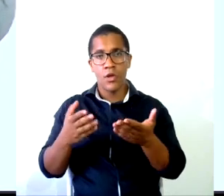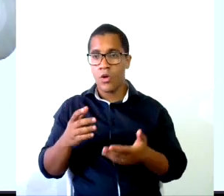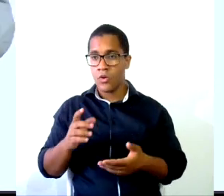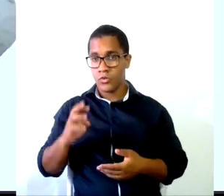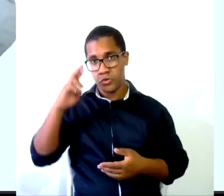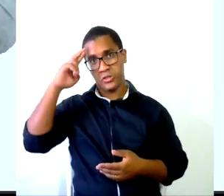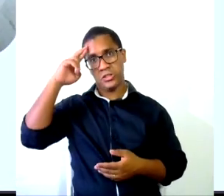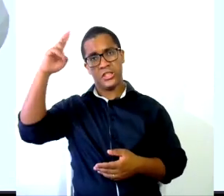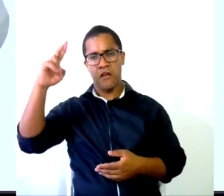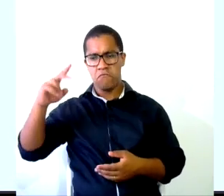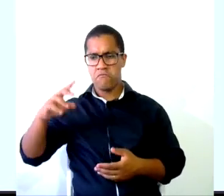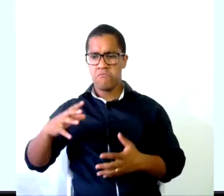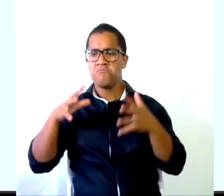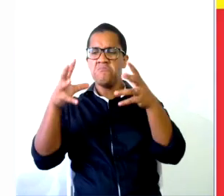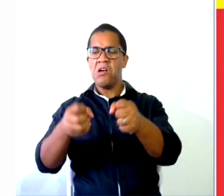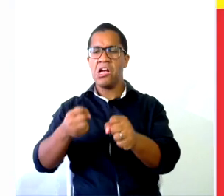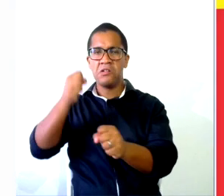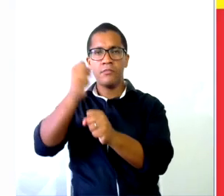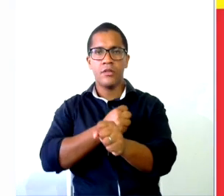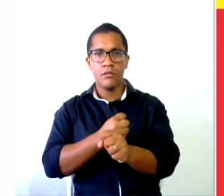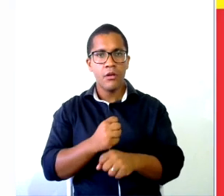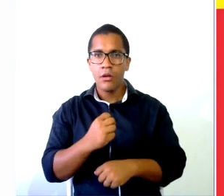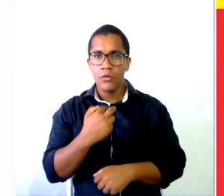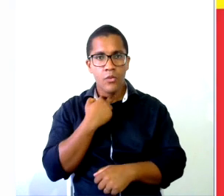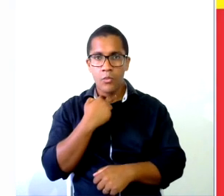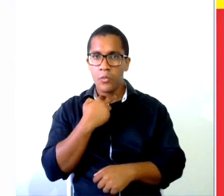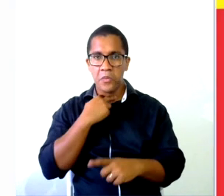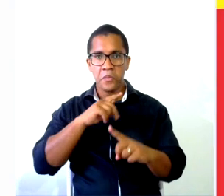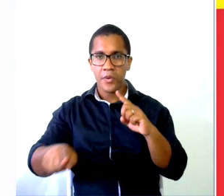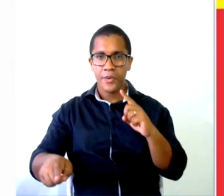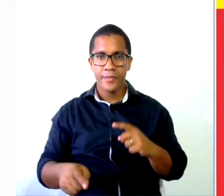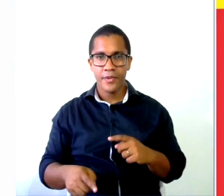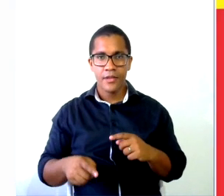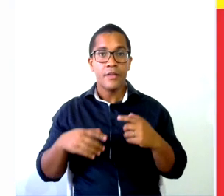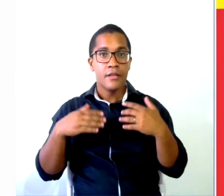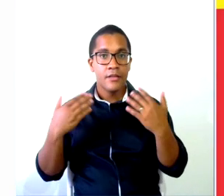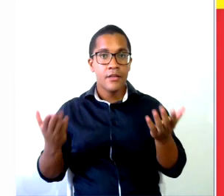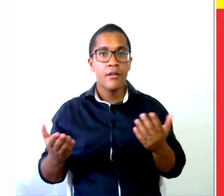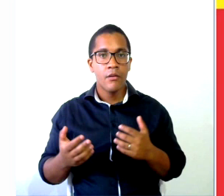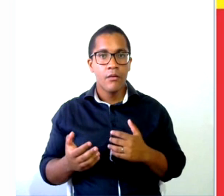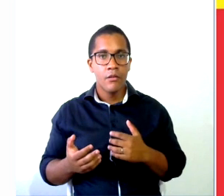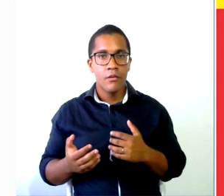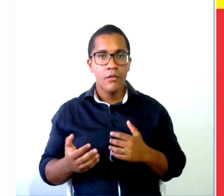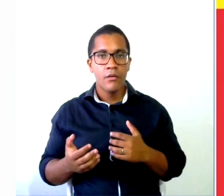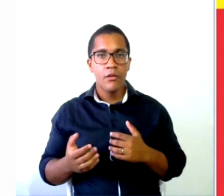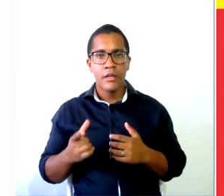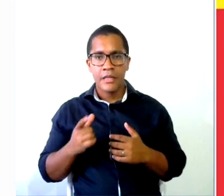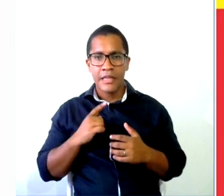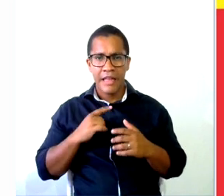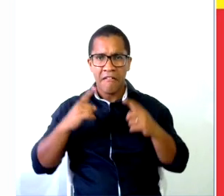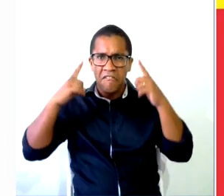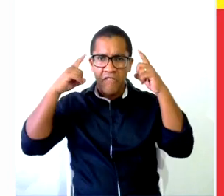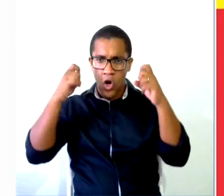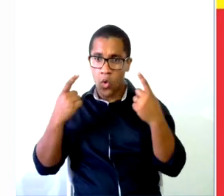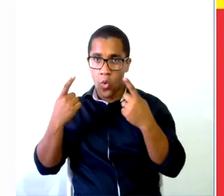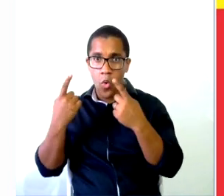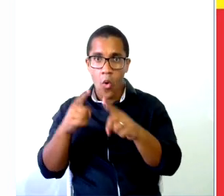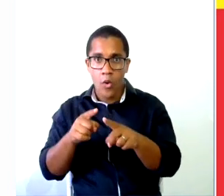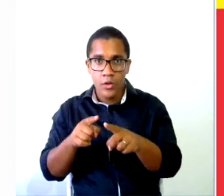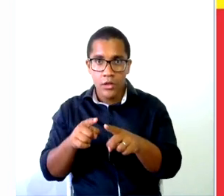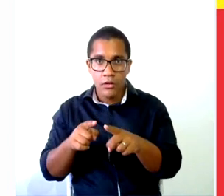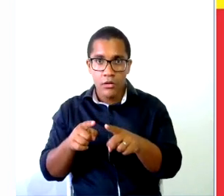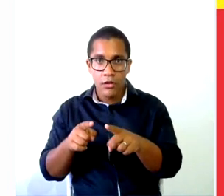seu senhor não tinha o direito de matá-lo, né? Então todo ato, né, então todo ato